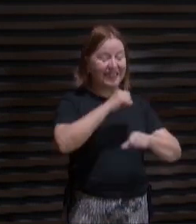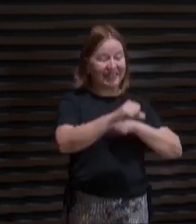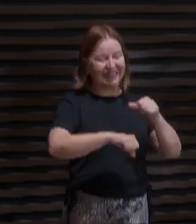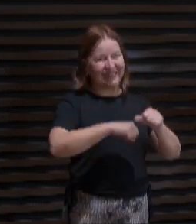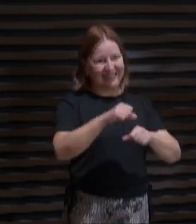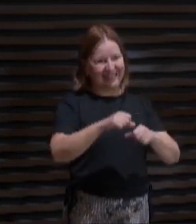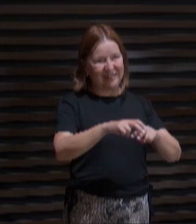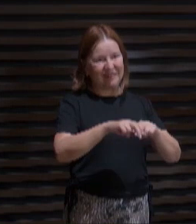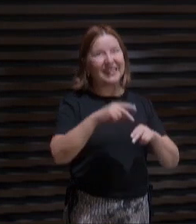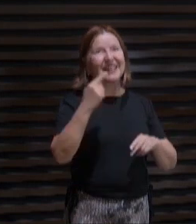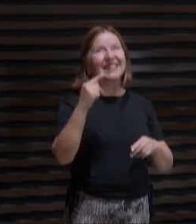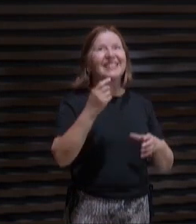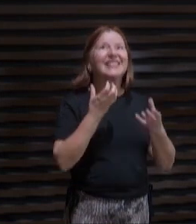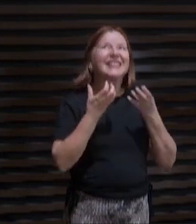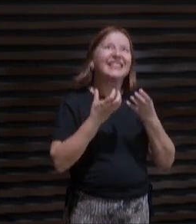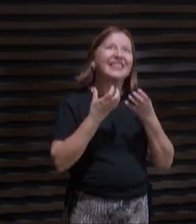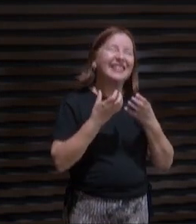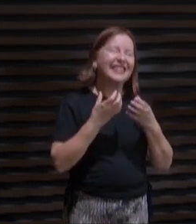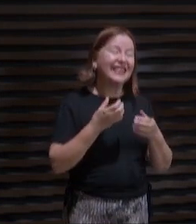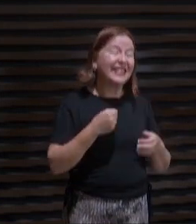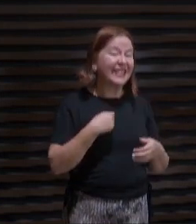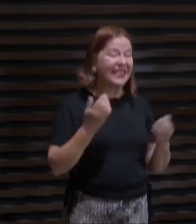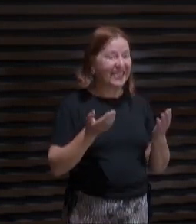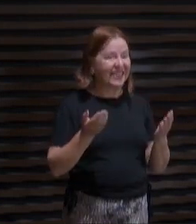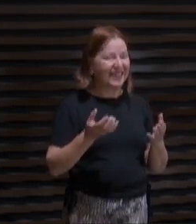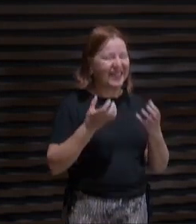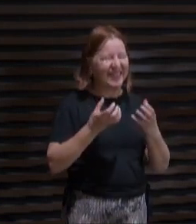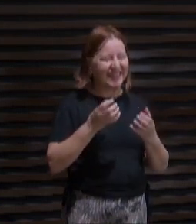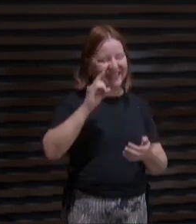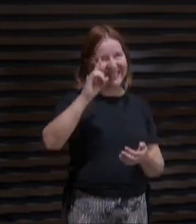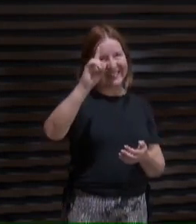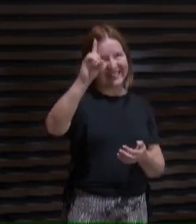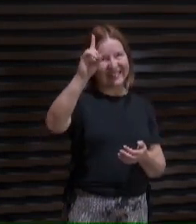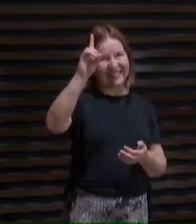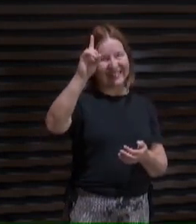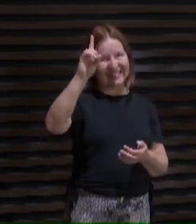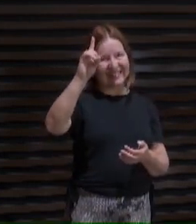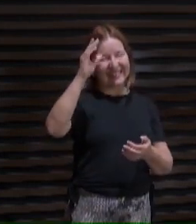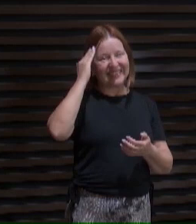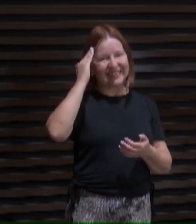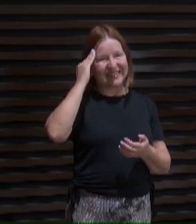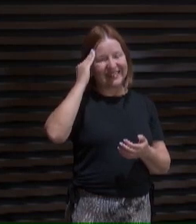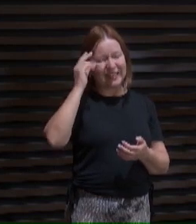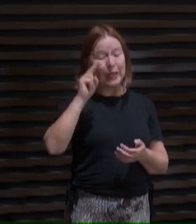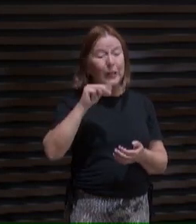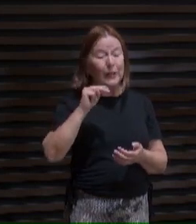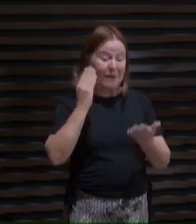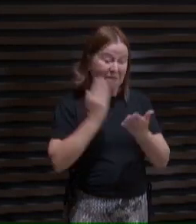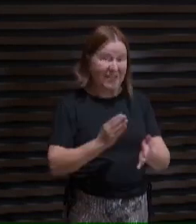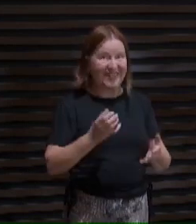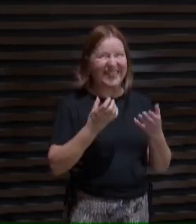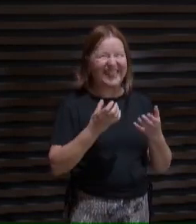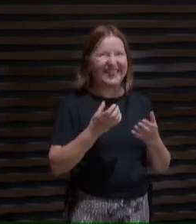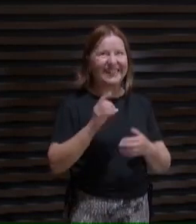pelo teu querer. E eu agora te quero, e sei que jamais deixarei de te querer,